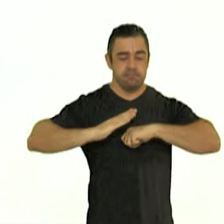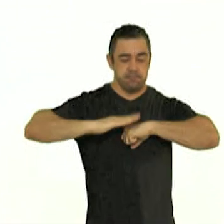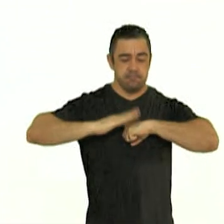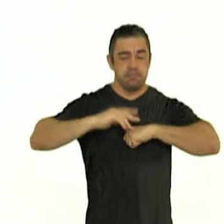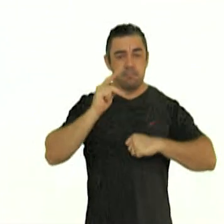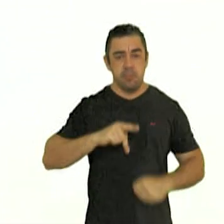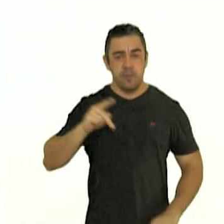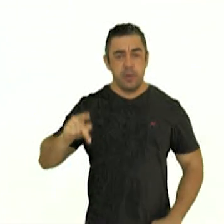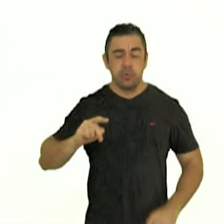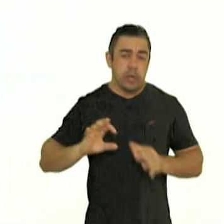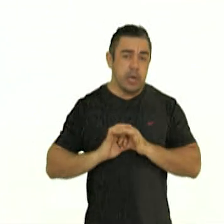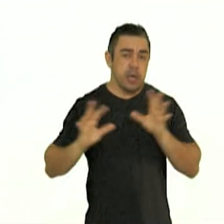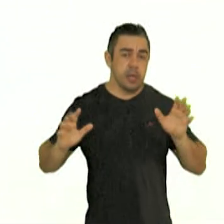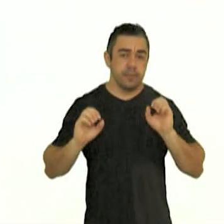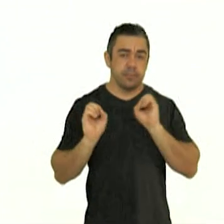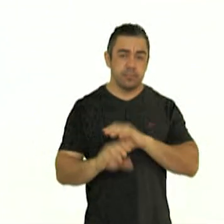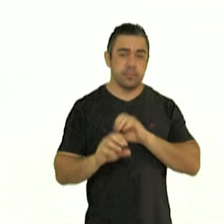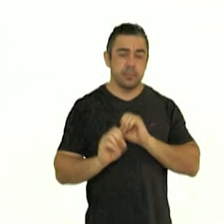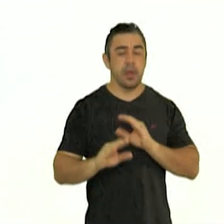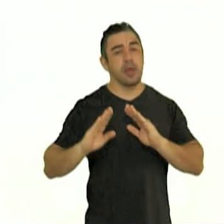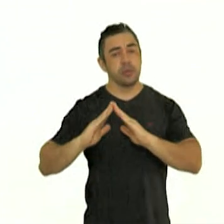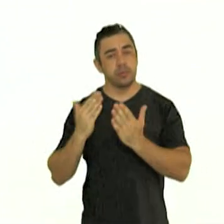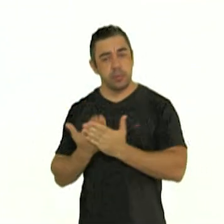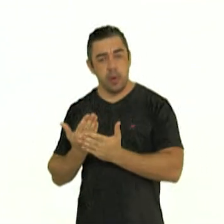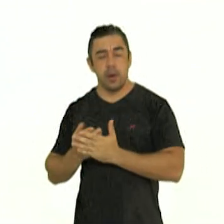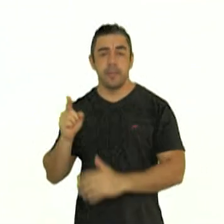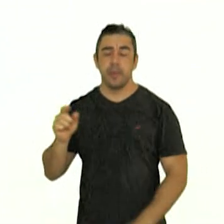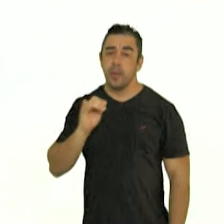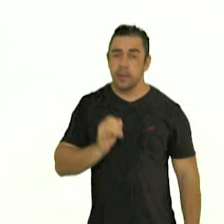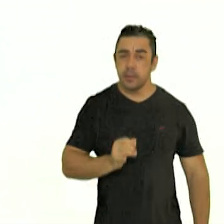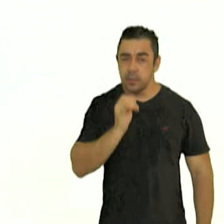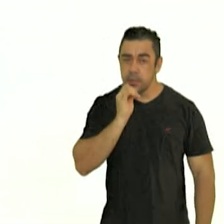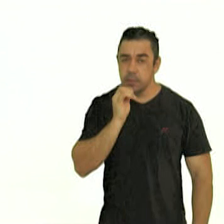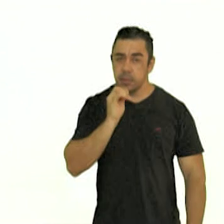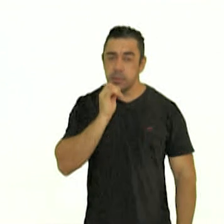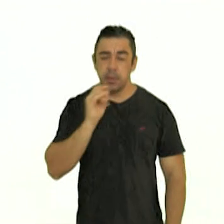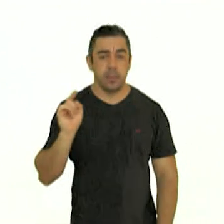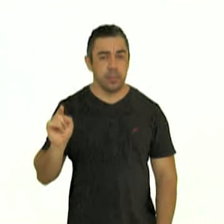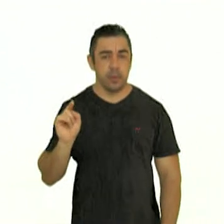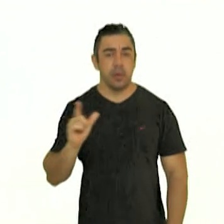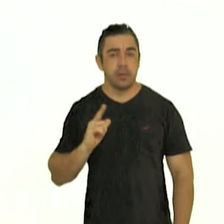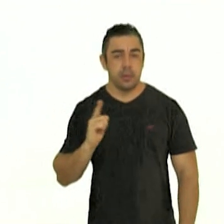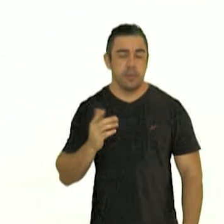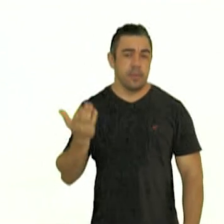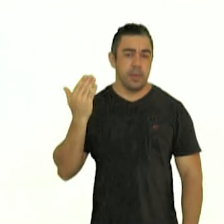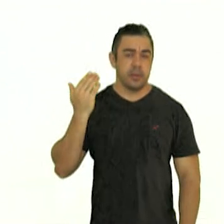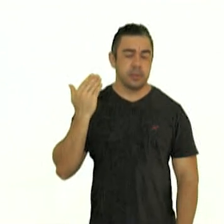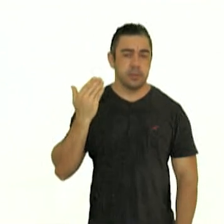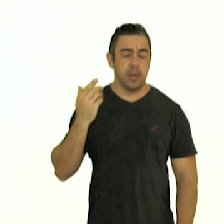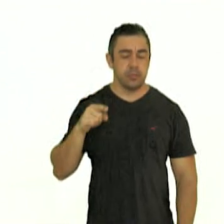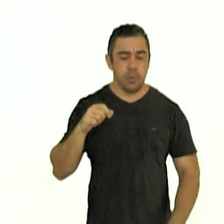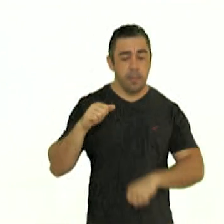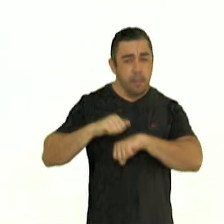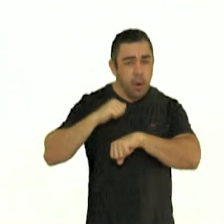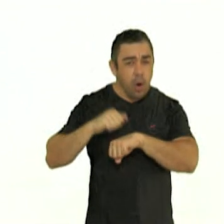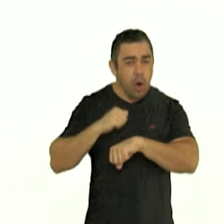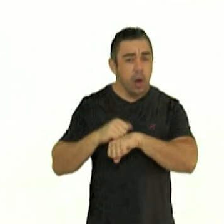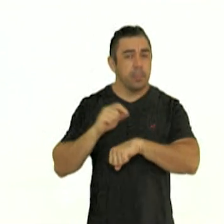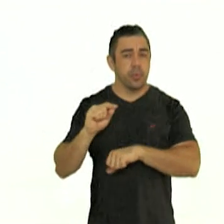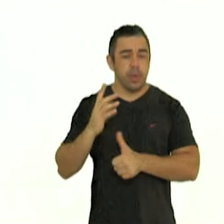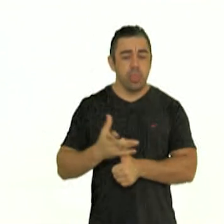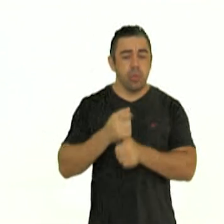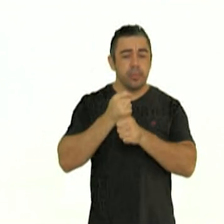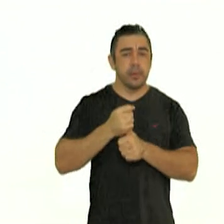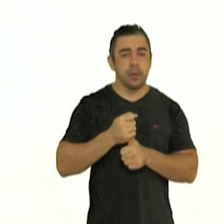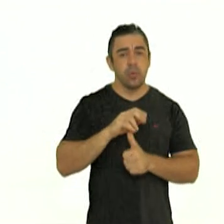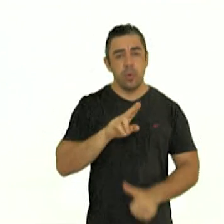para professores e as escolas. Um exemplo de um país, né, que teve sob o domínio da União Soviética, era um país pobre, com